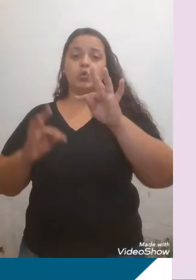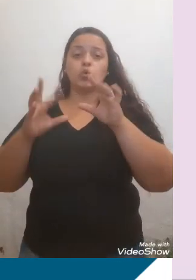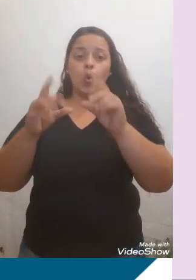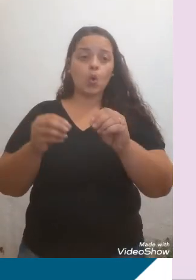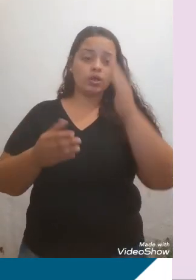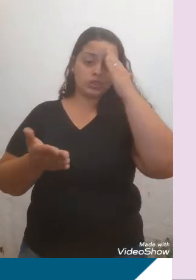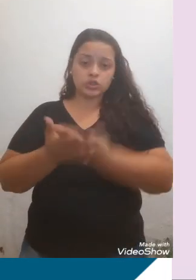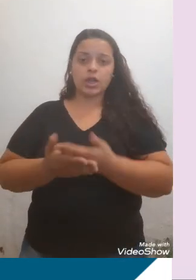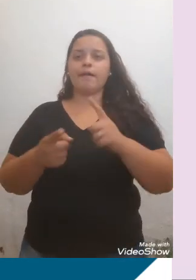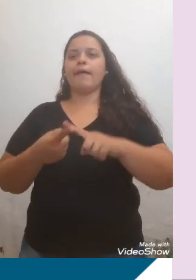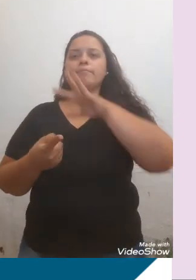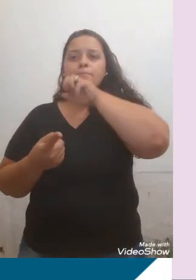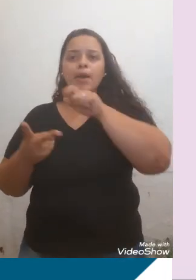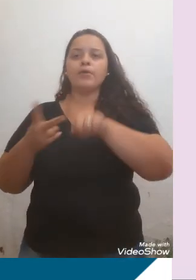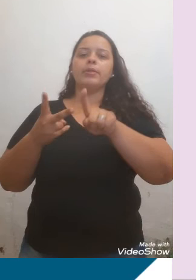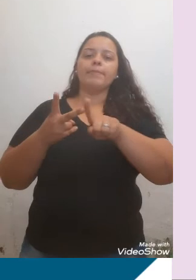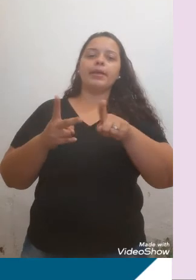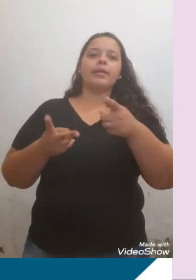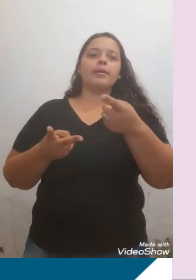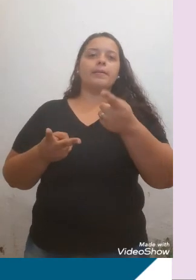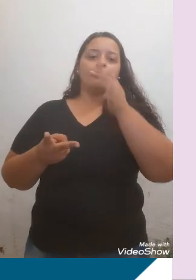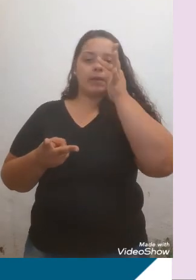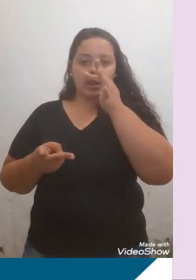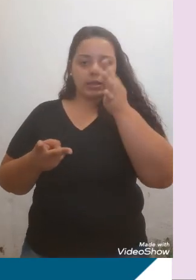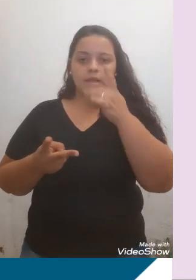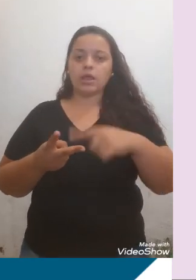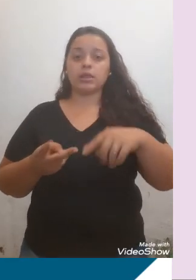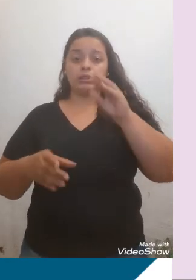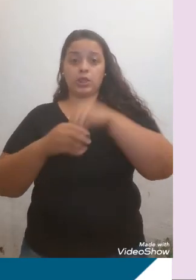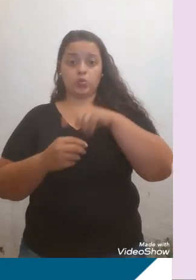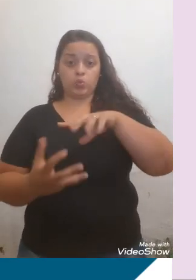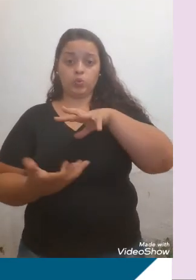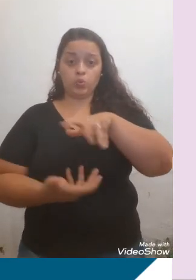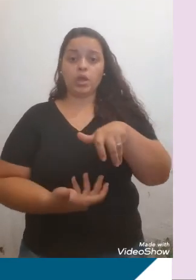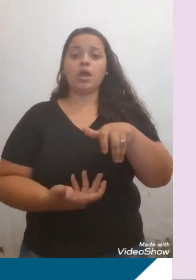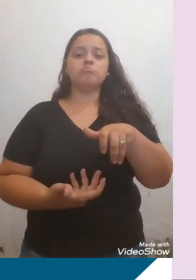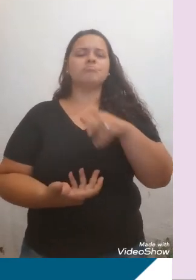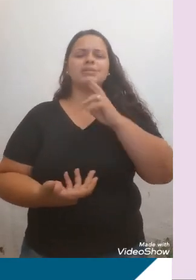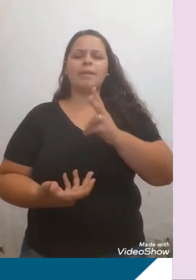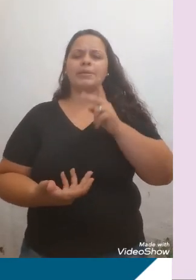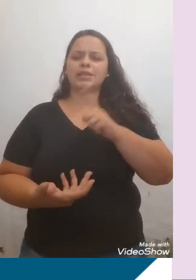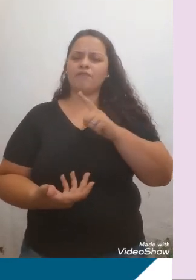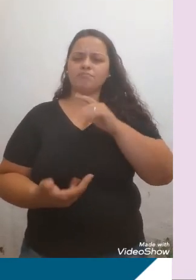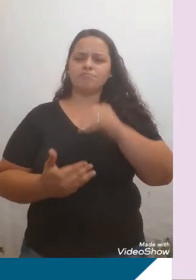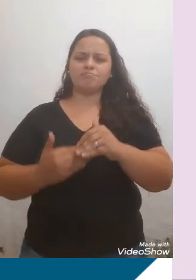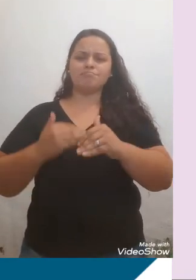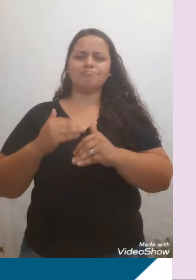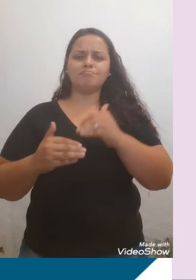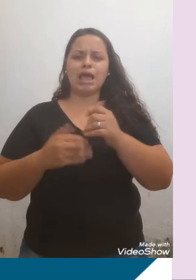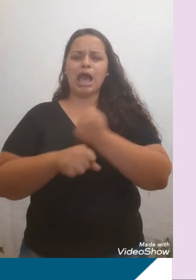de plantas e de animais, que existem no planeta, elas passaram por um longo